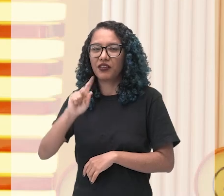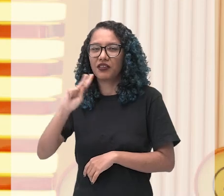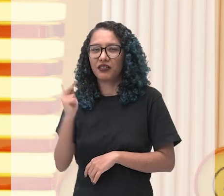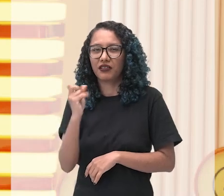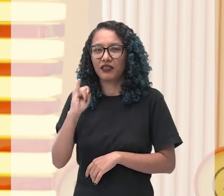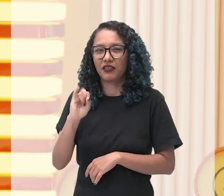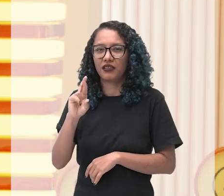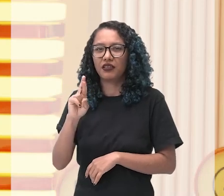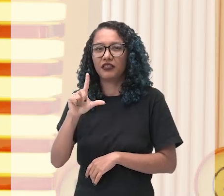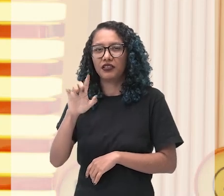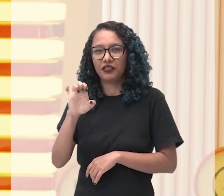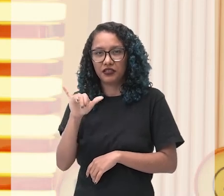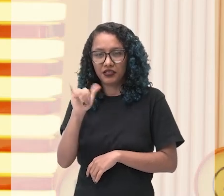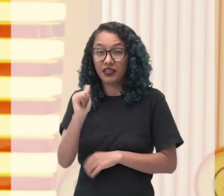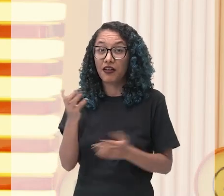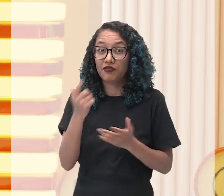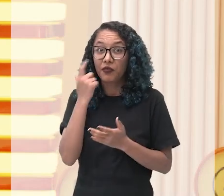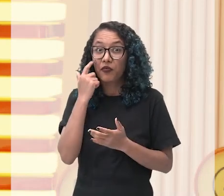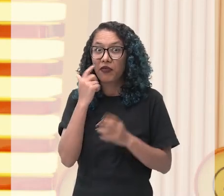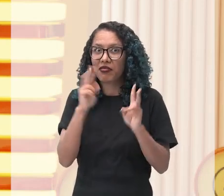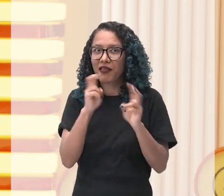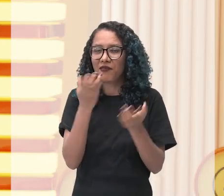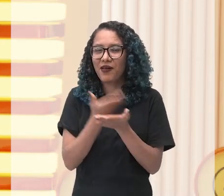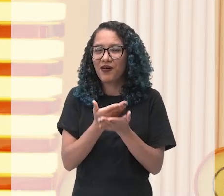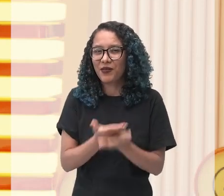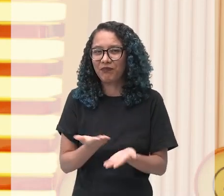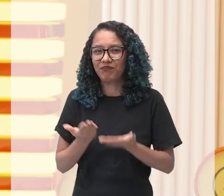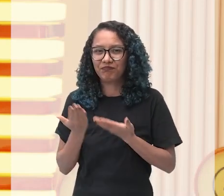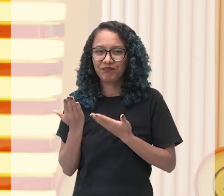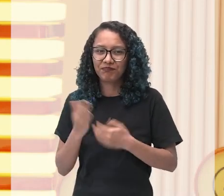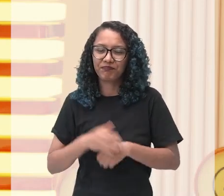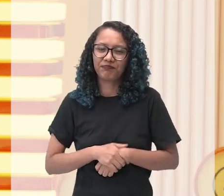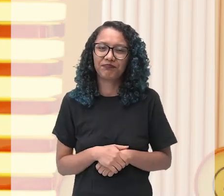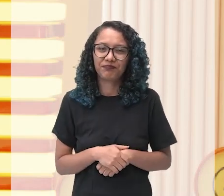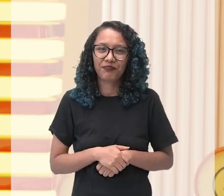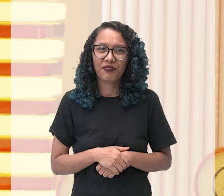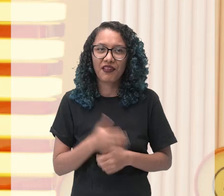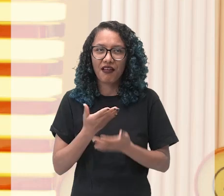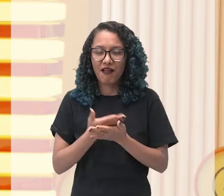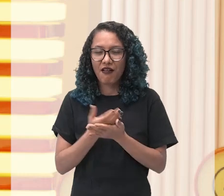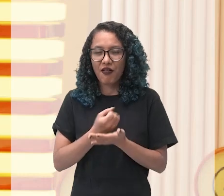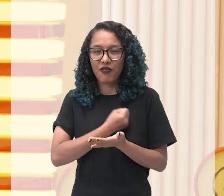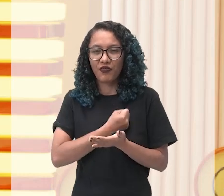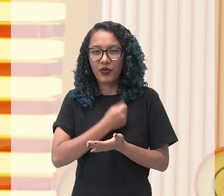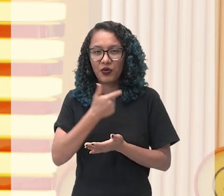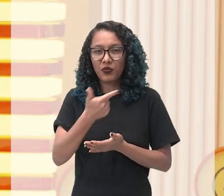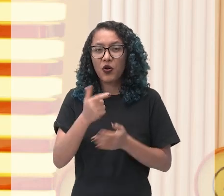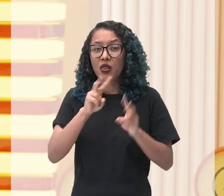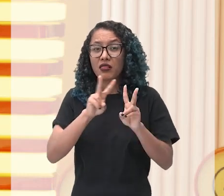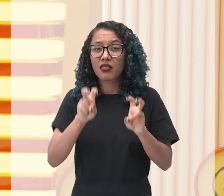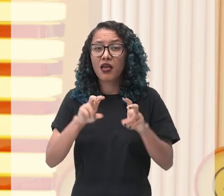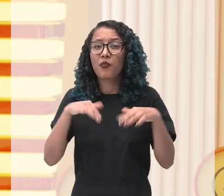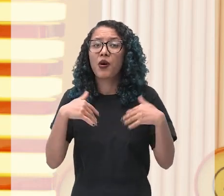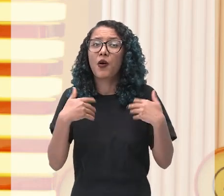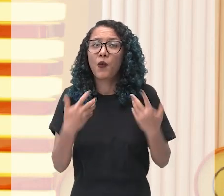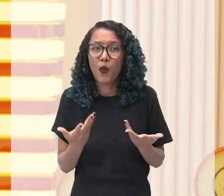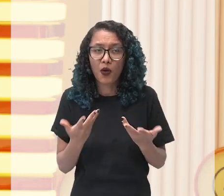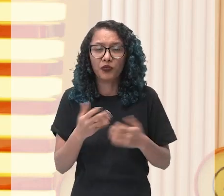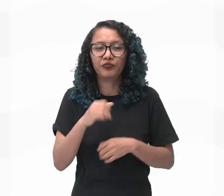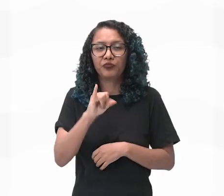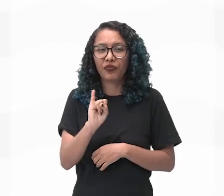professora Shirley Botelho, vem comigo conhecer o tema da nossa aula. A aula de número 2 tem como objeto de